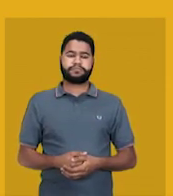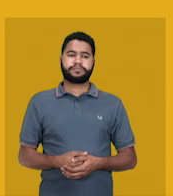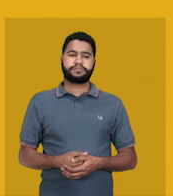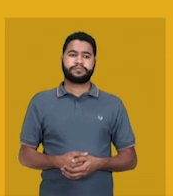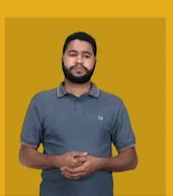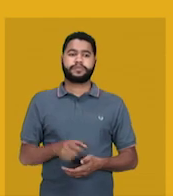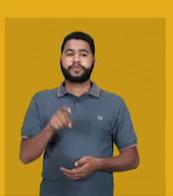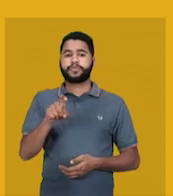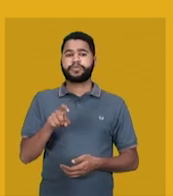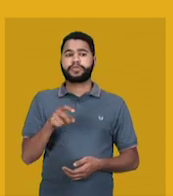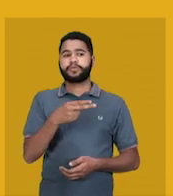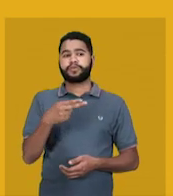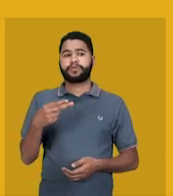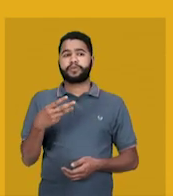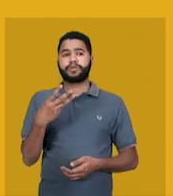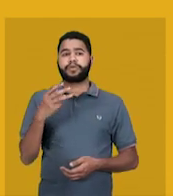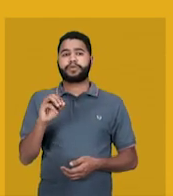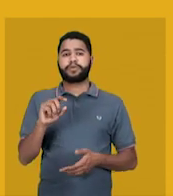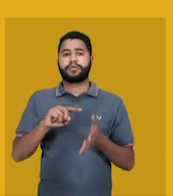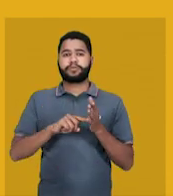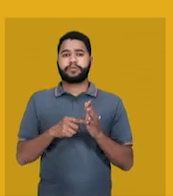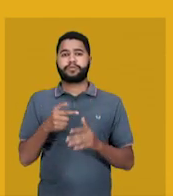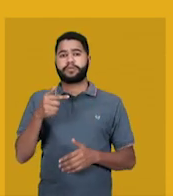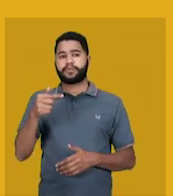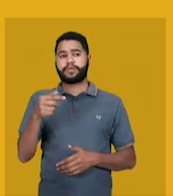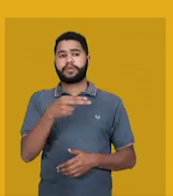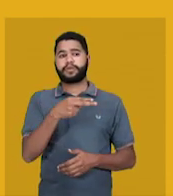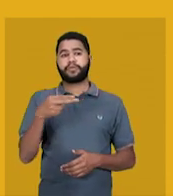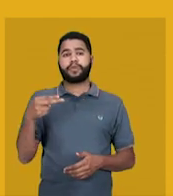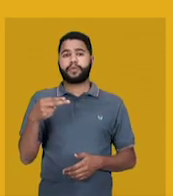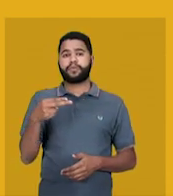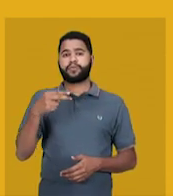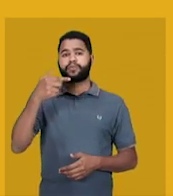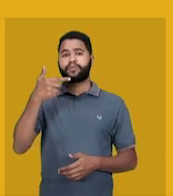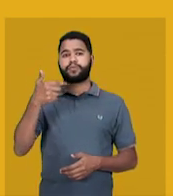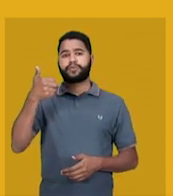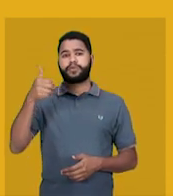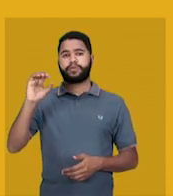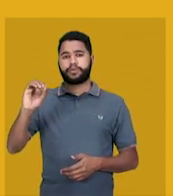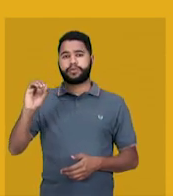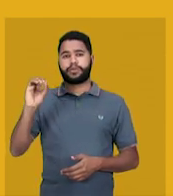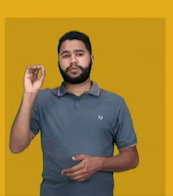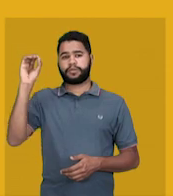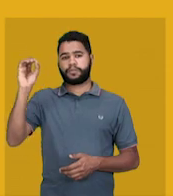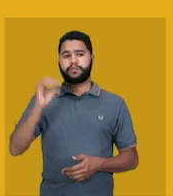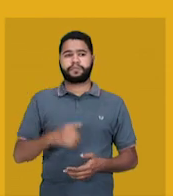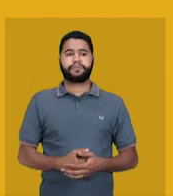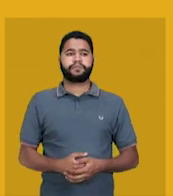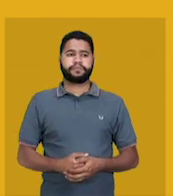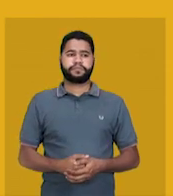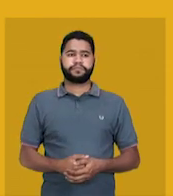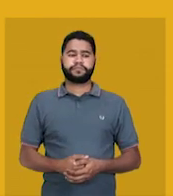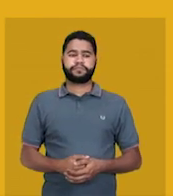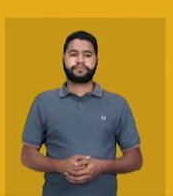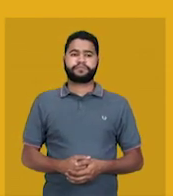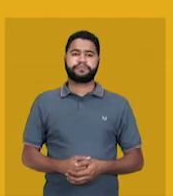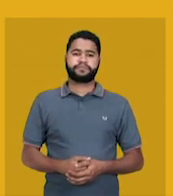E então nosso x vai dar igual a 30 vezes 7:00 da 210 graus